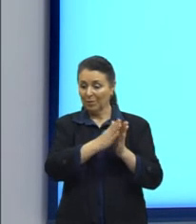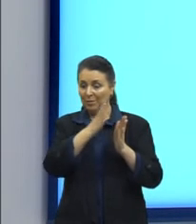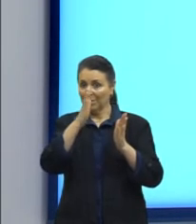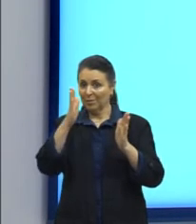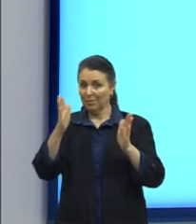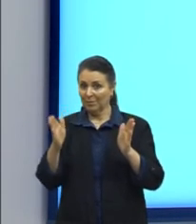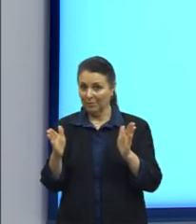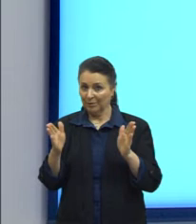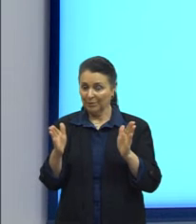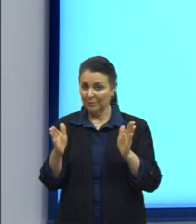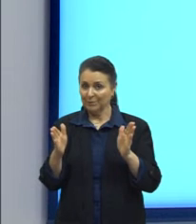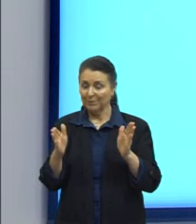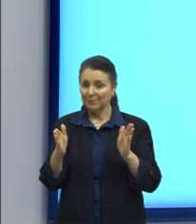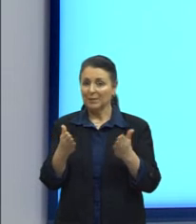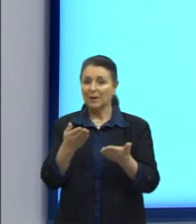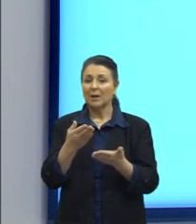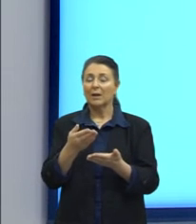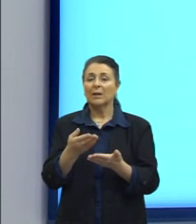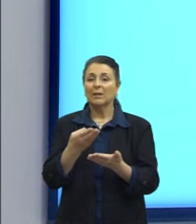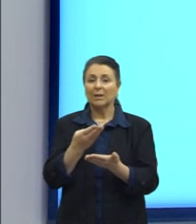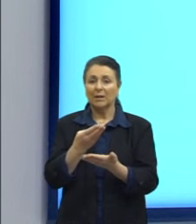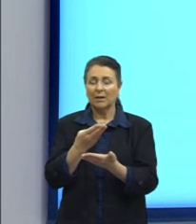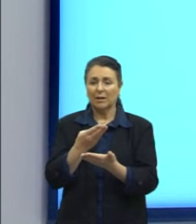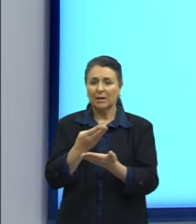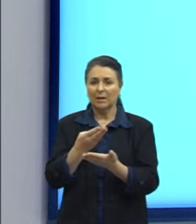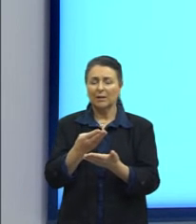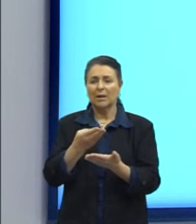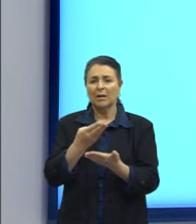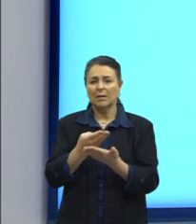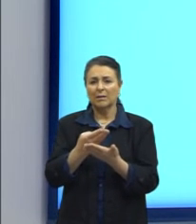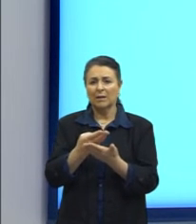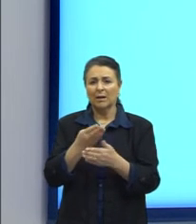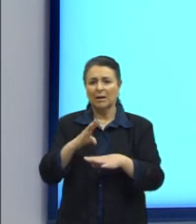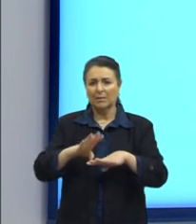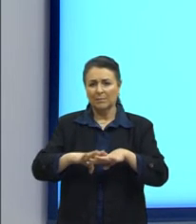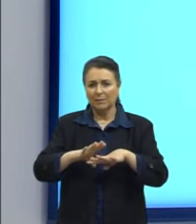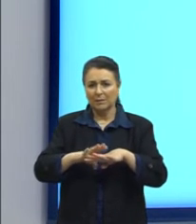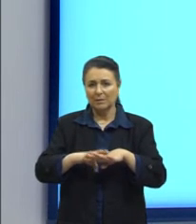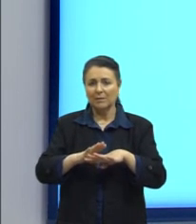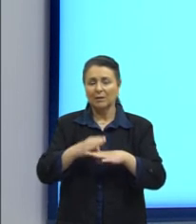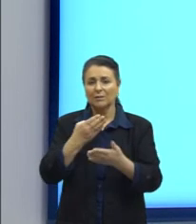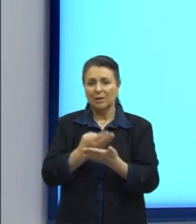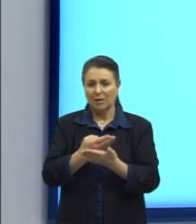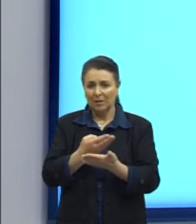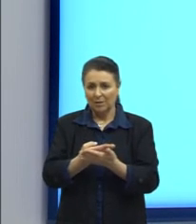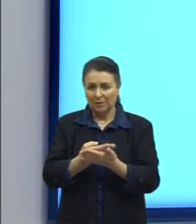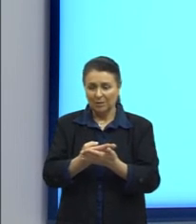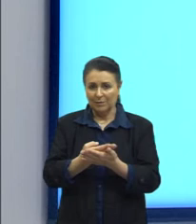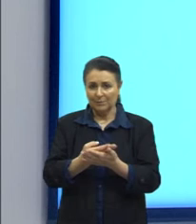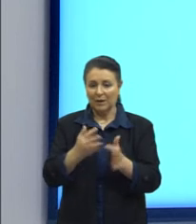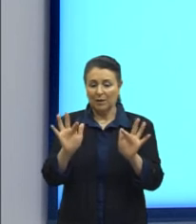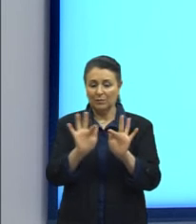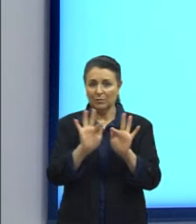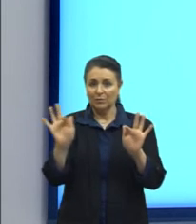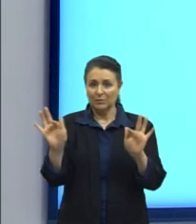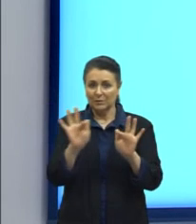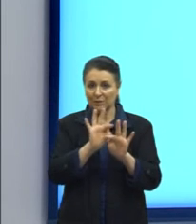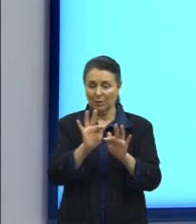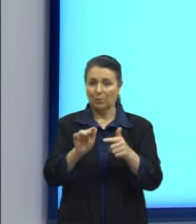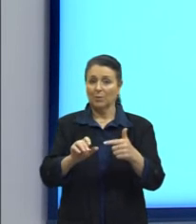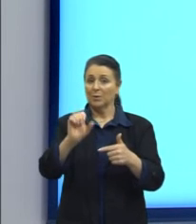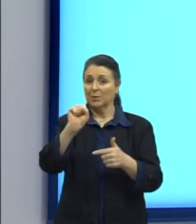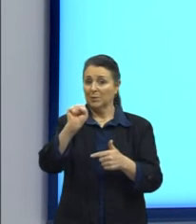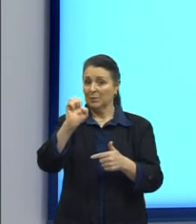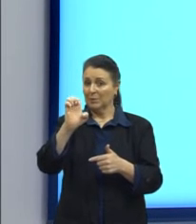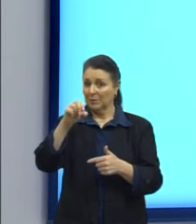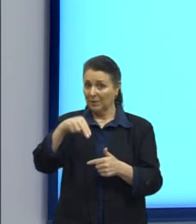vocês viram isso aqui então na última aula de matemática né a função seno e a função cosseno tá E ela tem essa carinha ela vai ter o